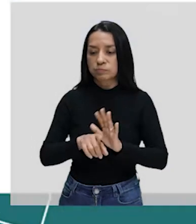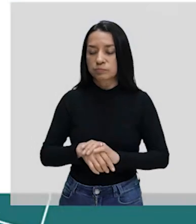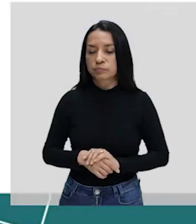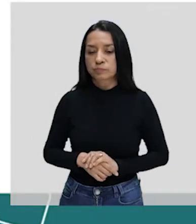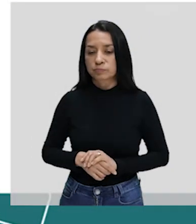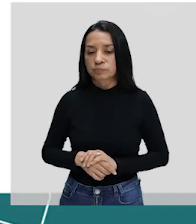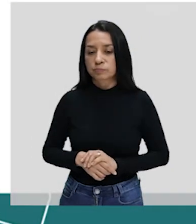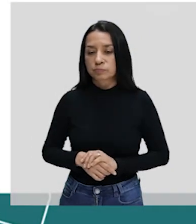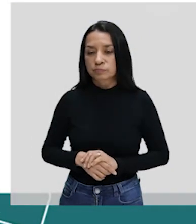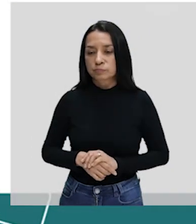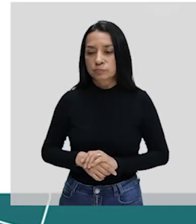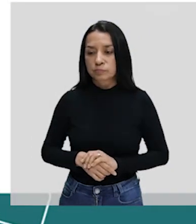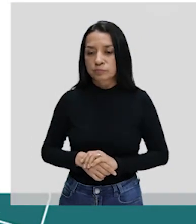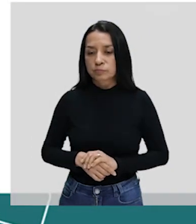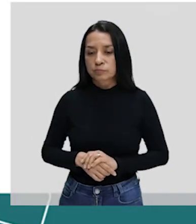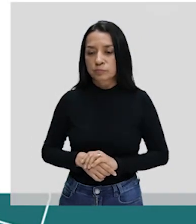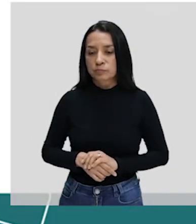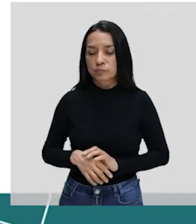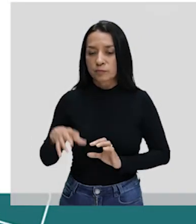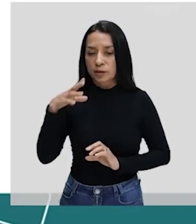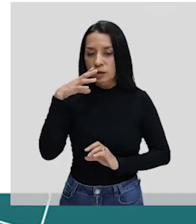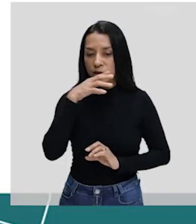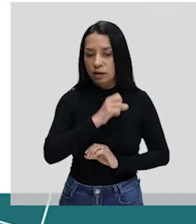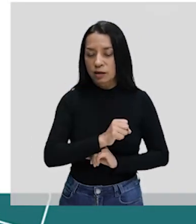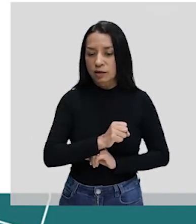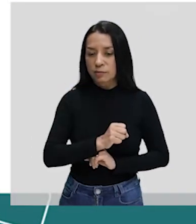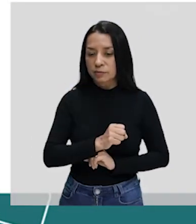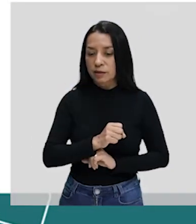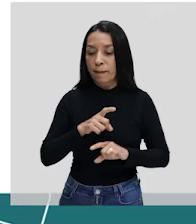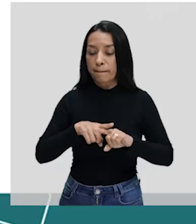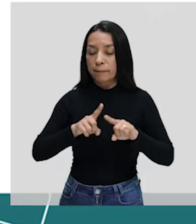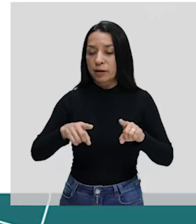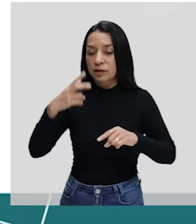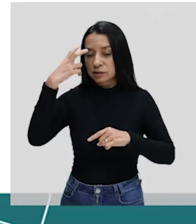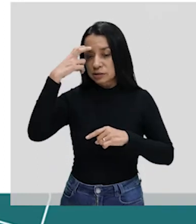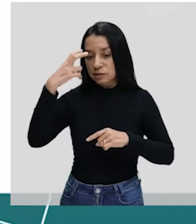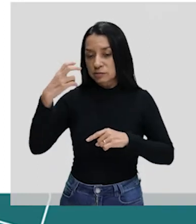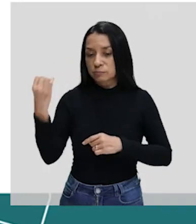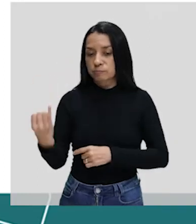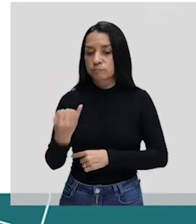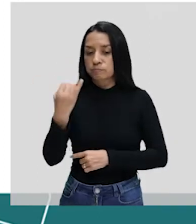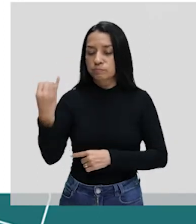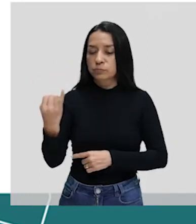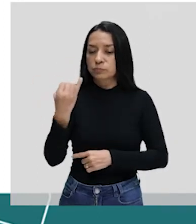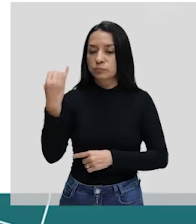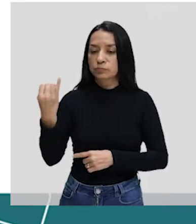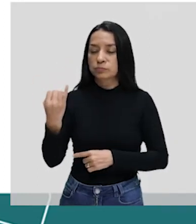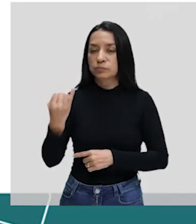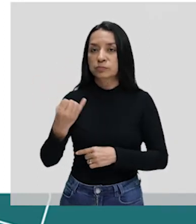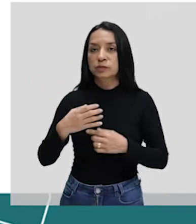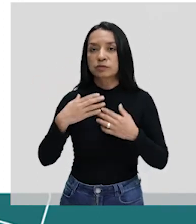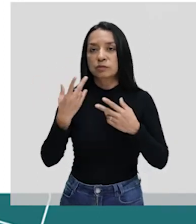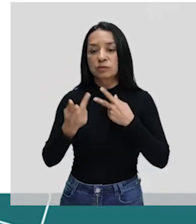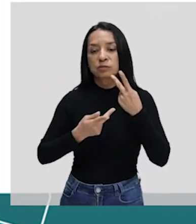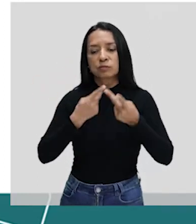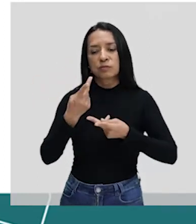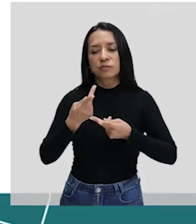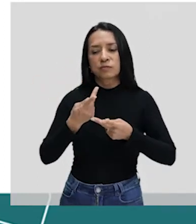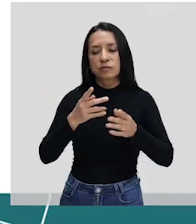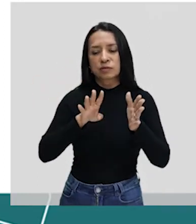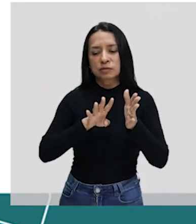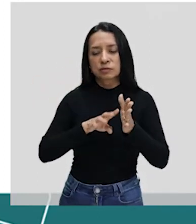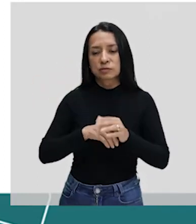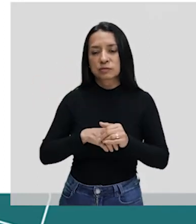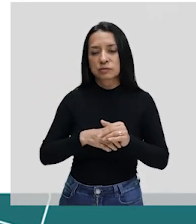Uma questão rápida, mas muito inteligente e muito importante. Olha só, quando a gente fala na quarta